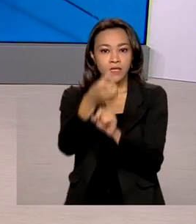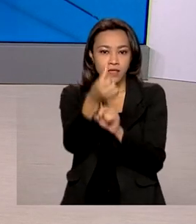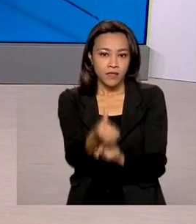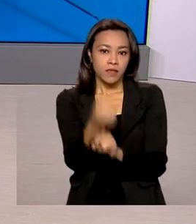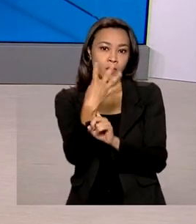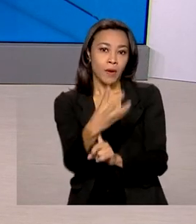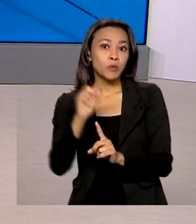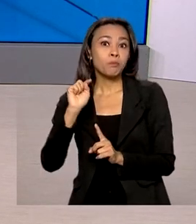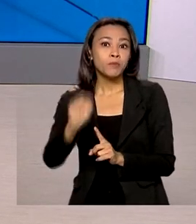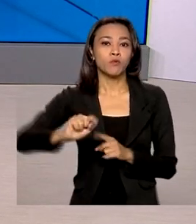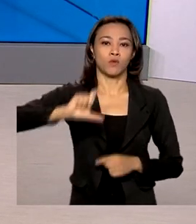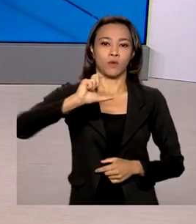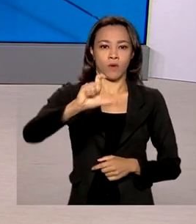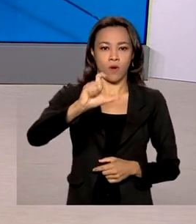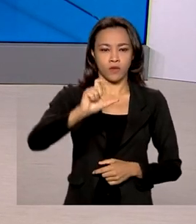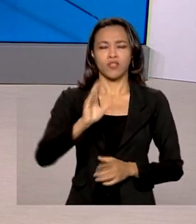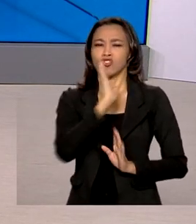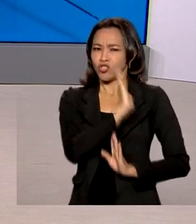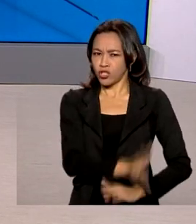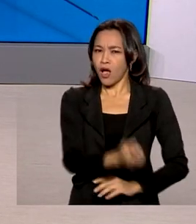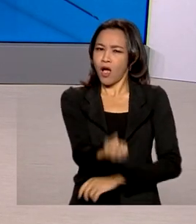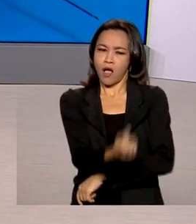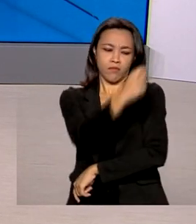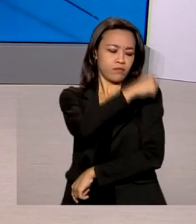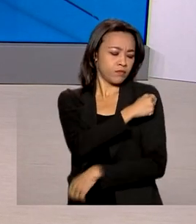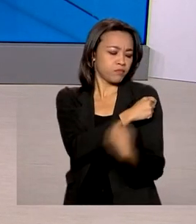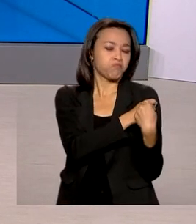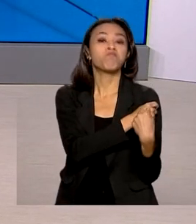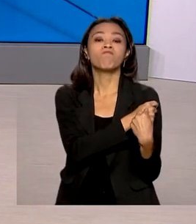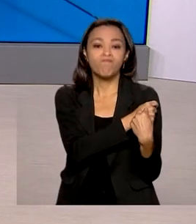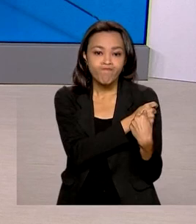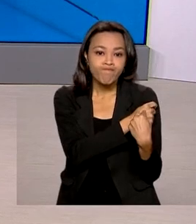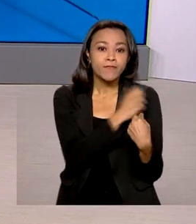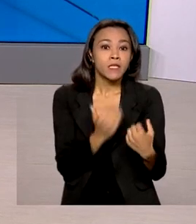294.764.000 doses. As doses aplicadas ultrapassam aí